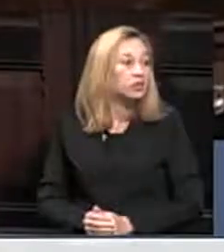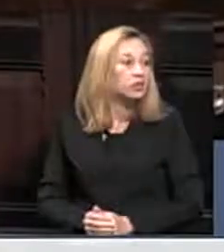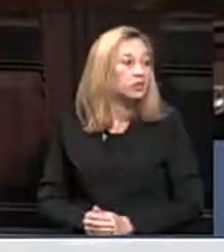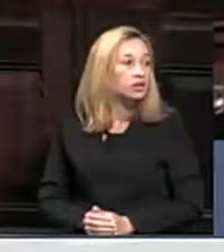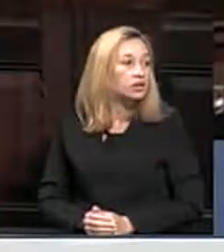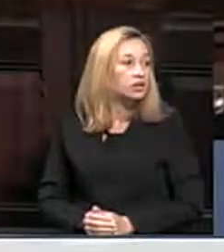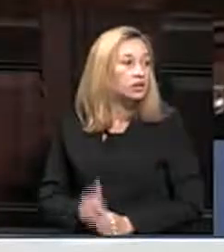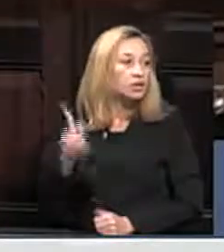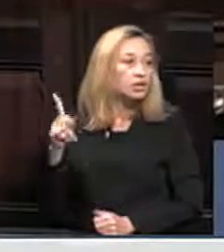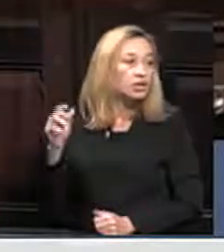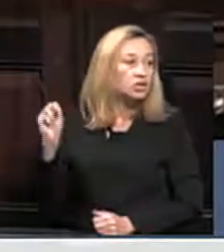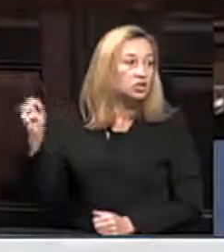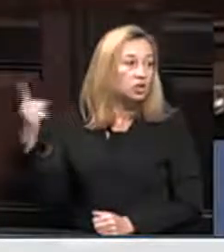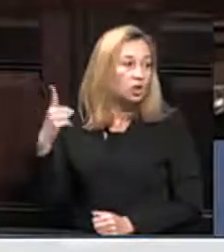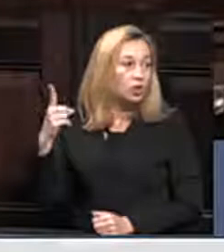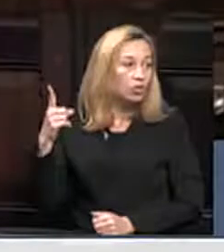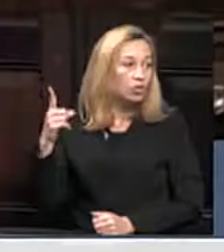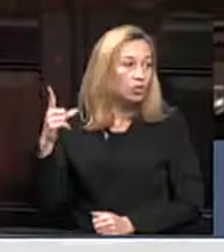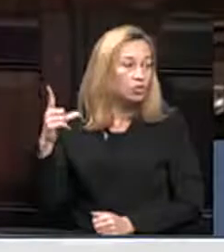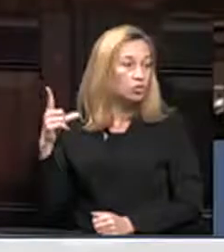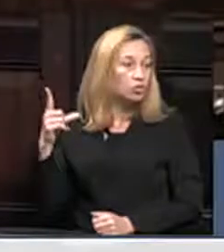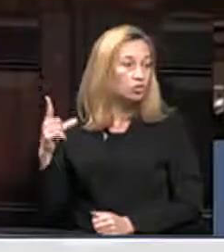O PSOL,